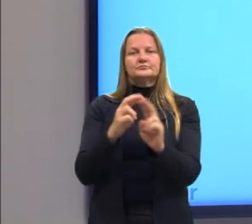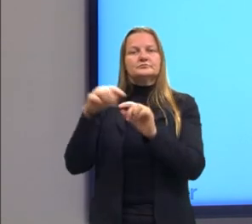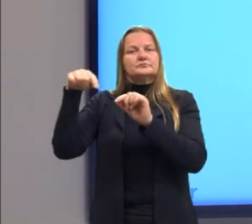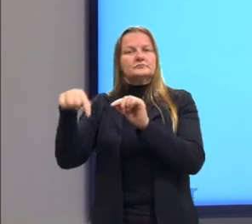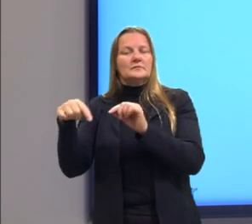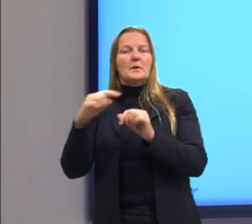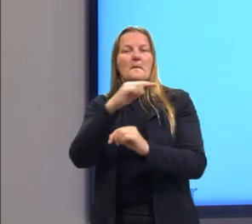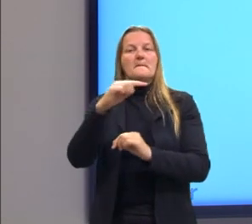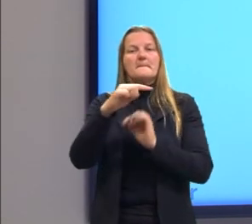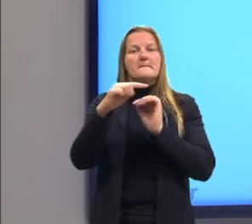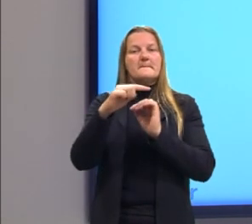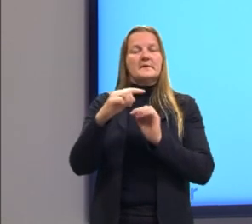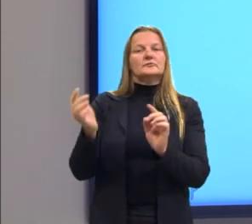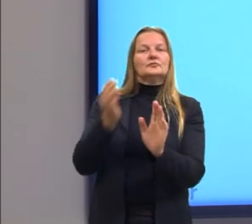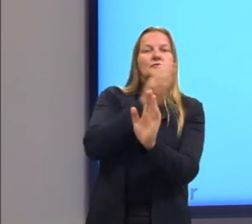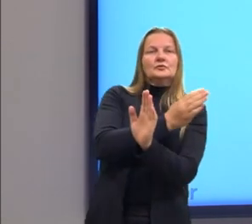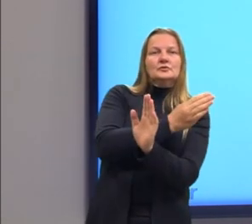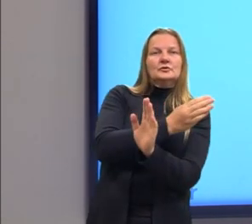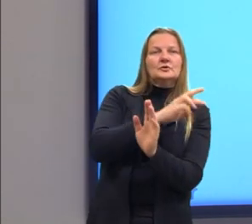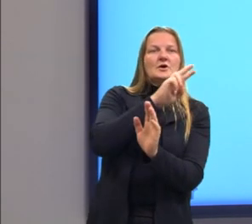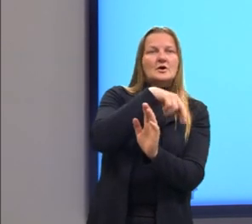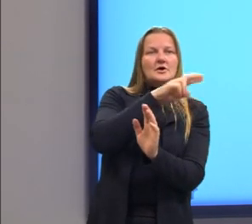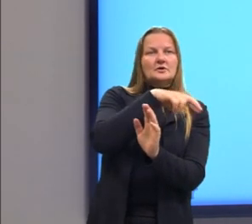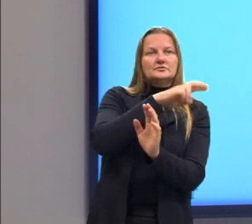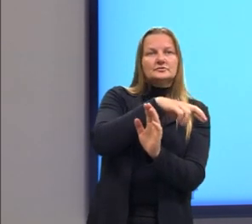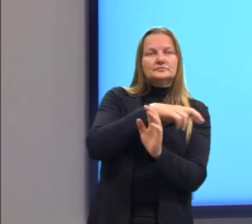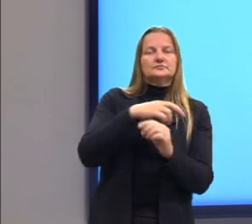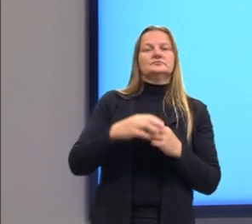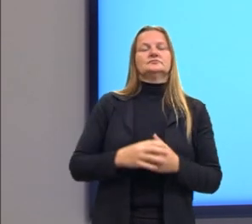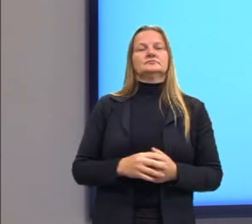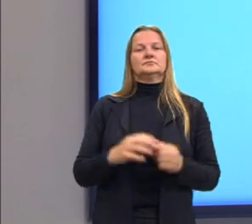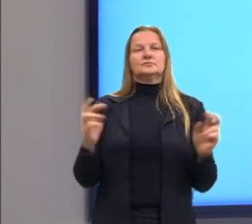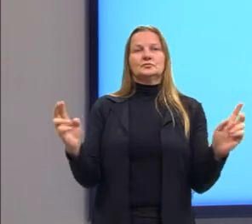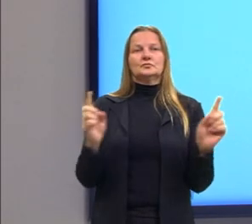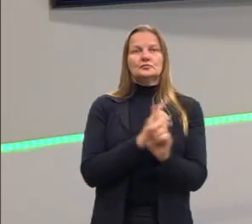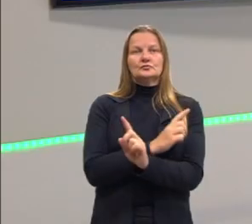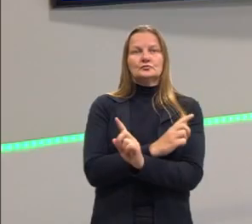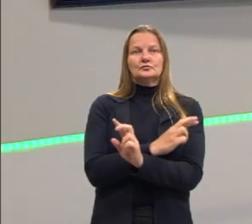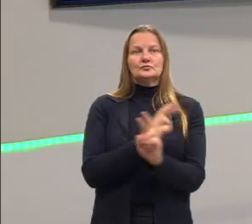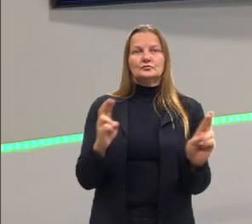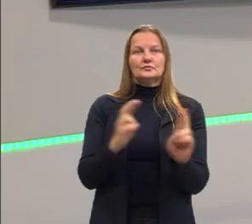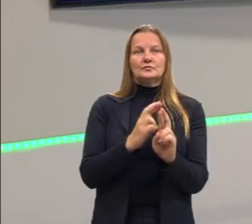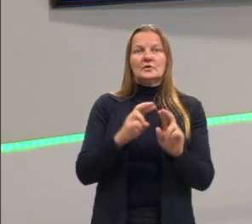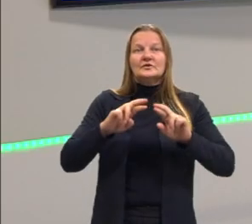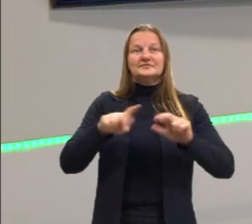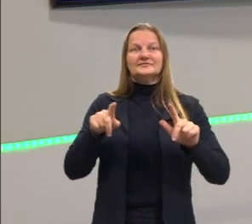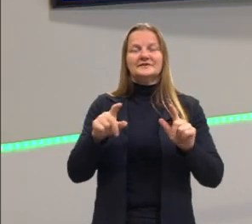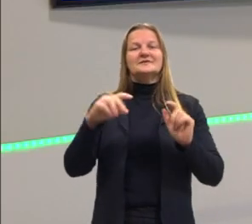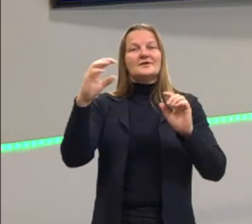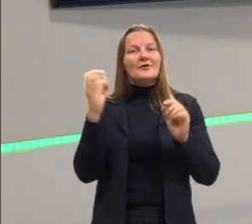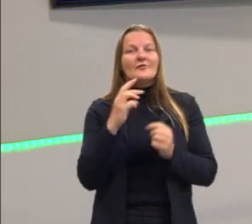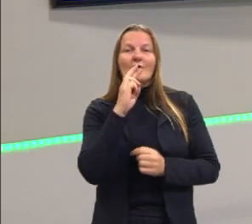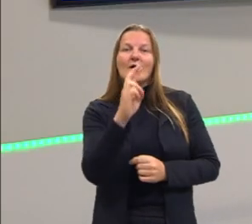menos a entalpia dos reagentes e alegado por essa diferença